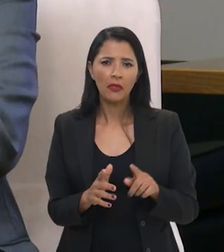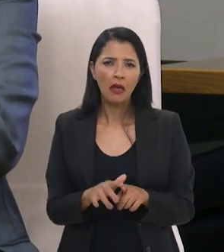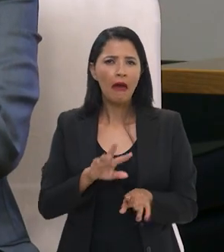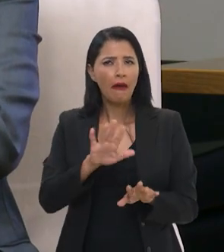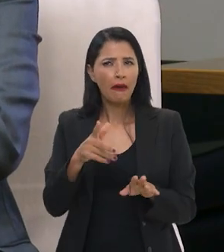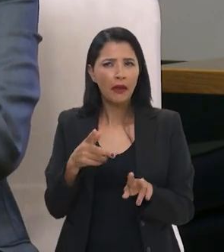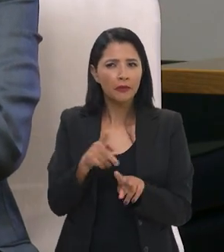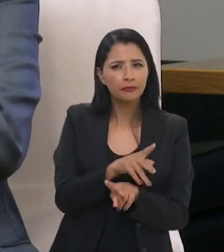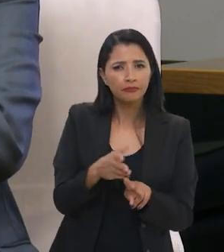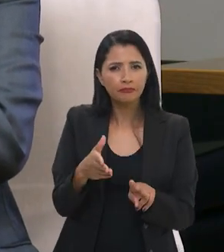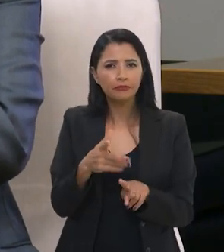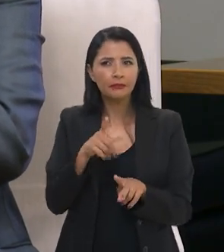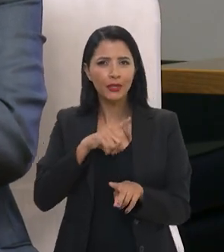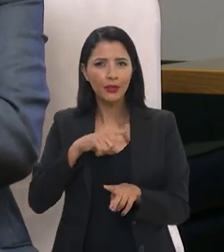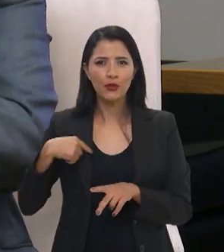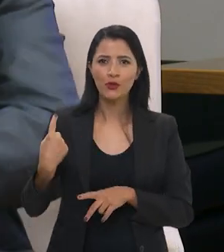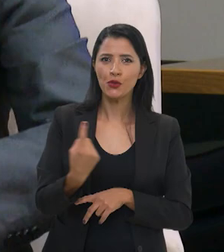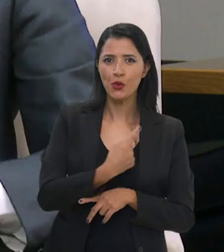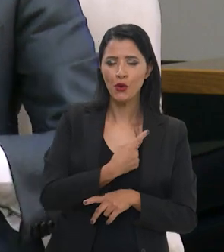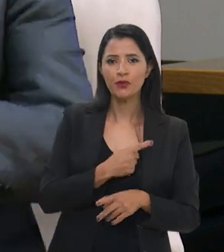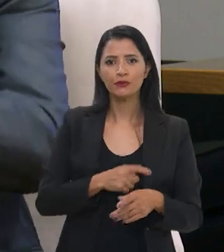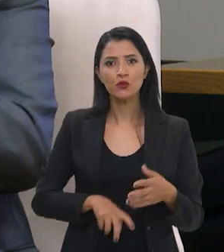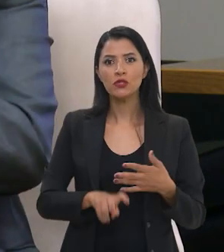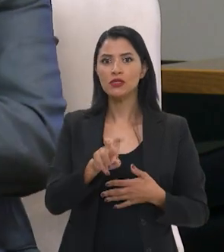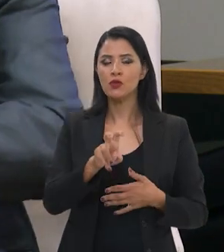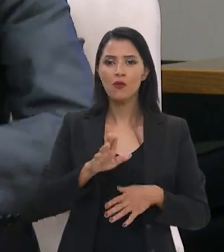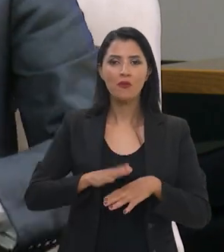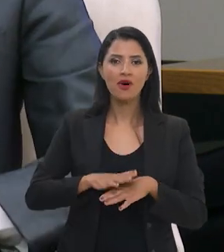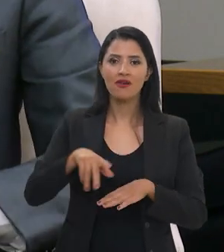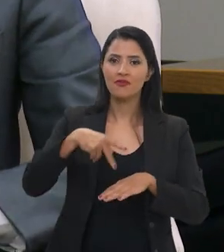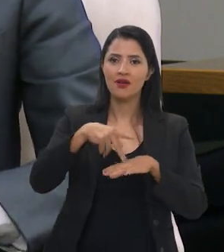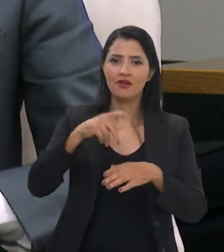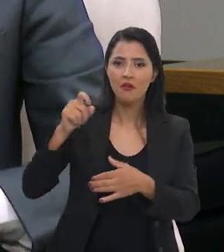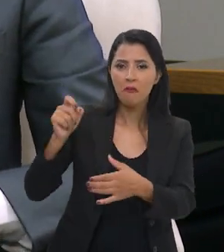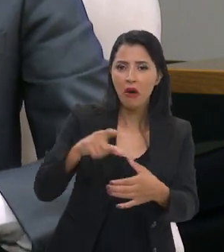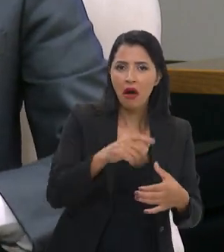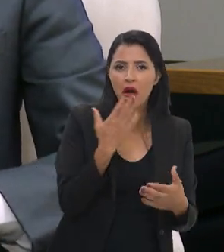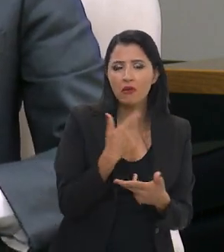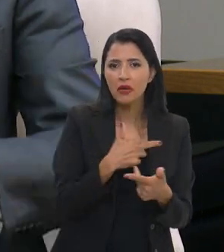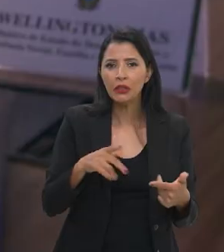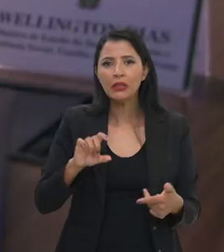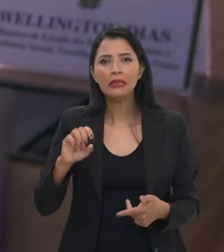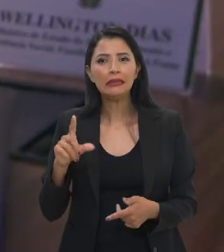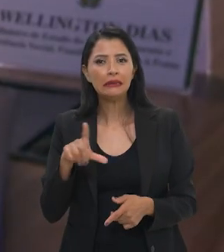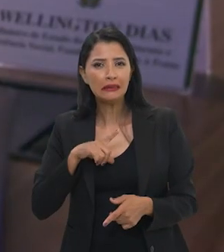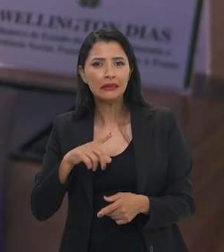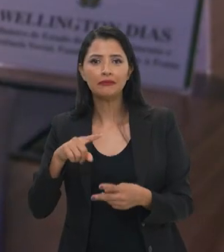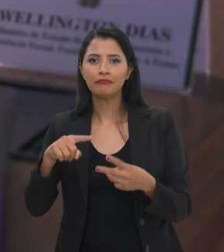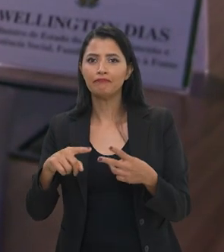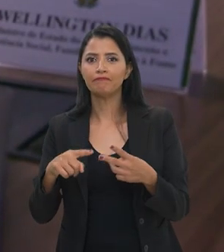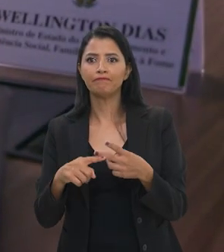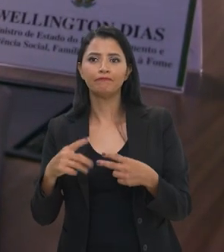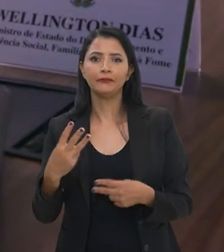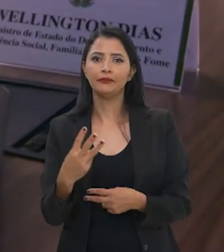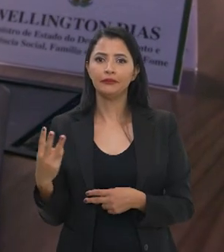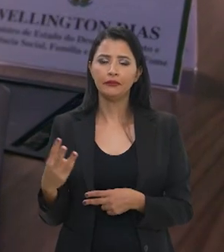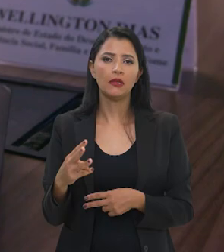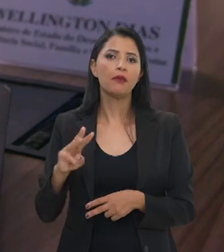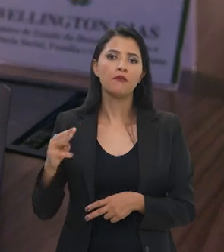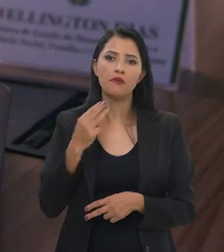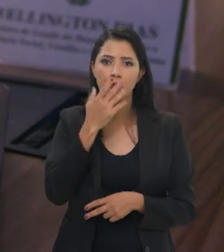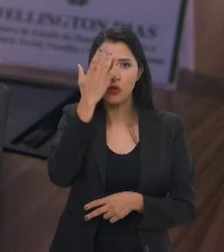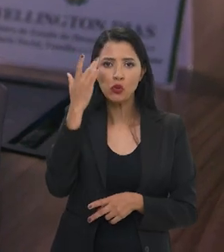um paradoxo nós sermos os estarmos entre os cinco maiores produtores alimentos no mundo e terem 33 milhões de pessoas